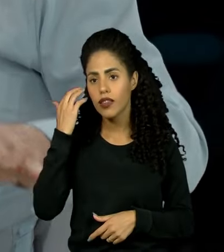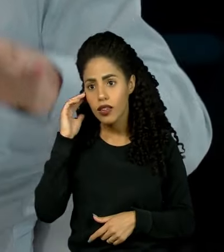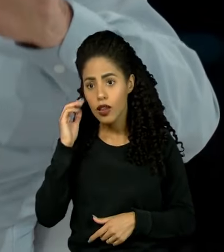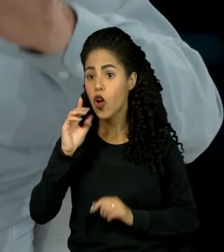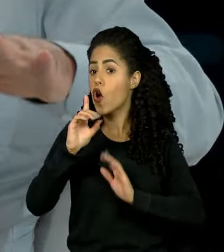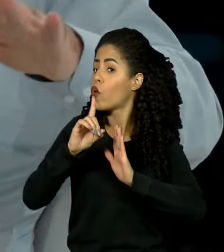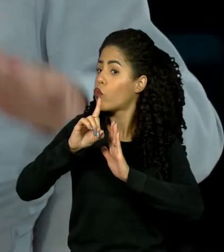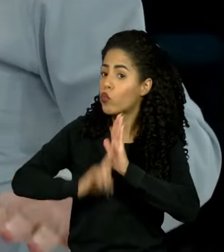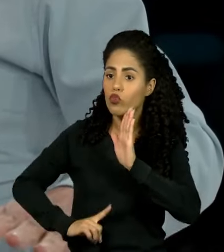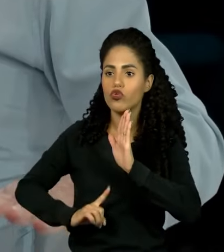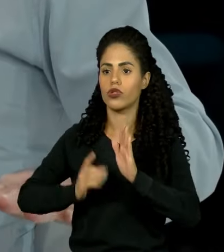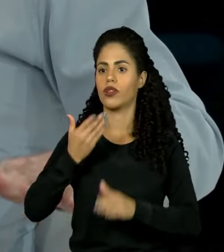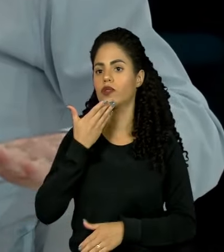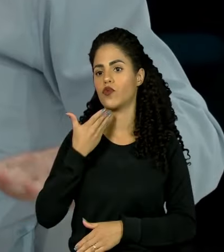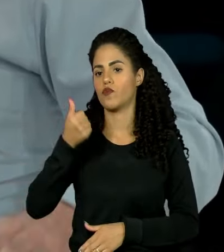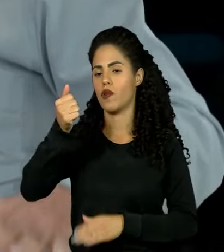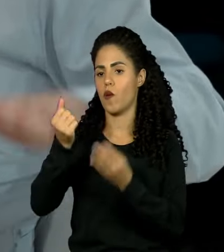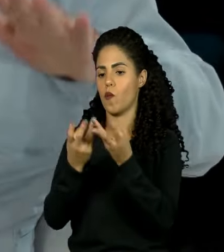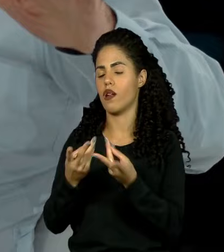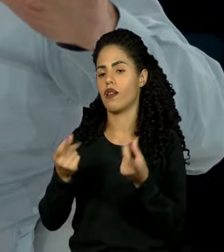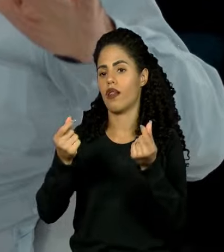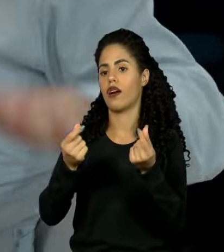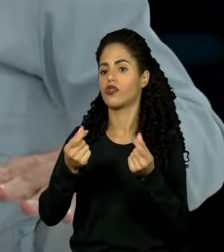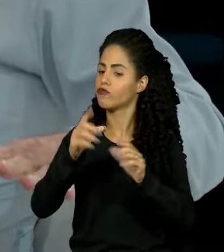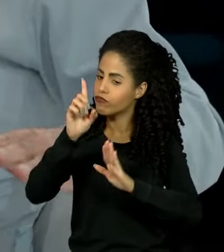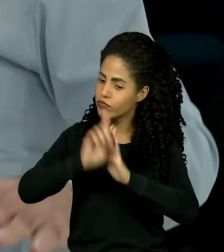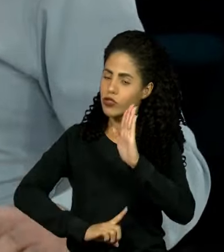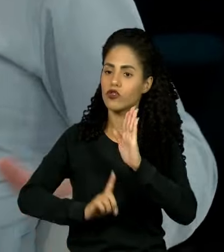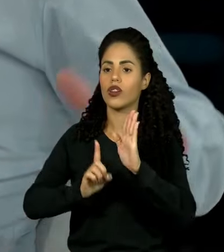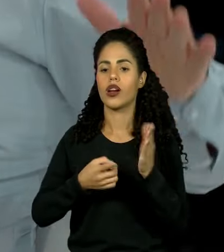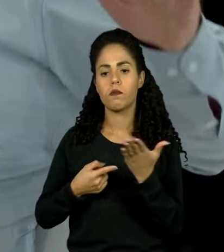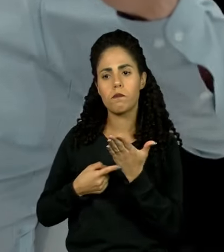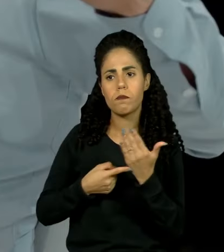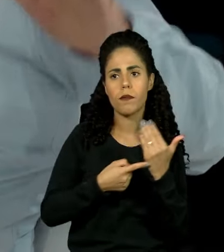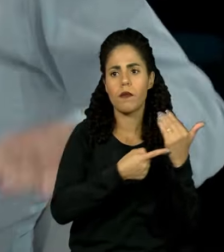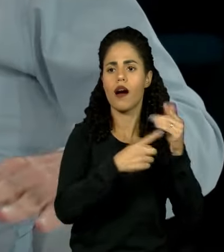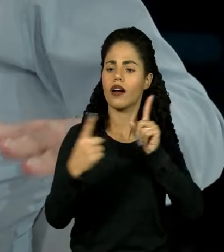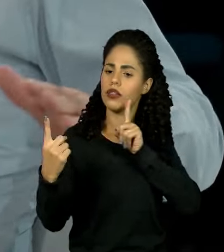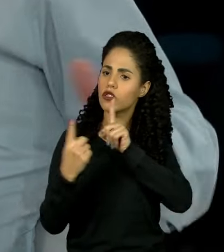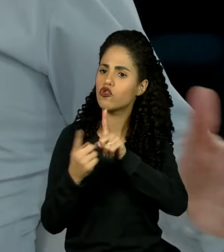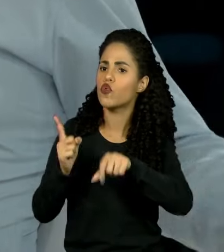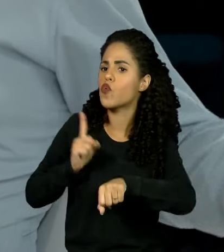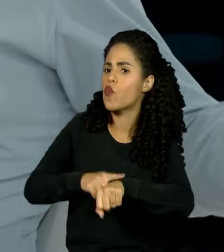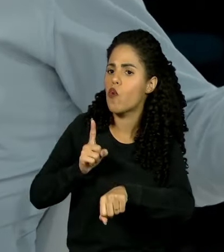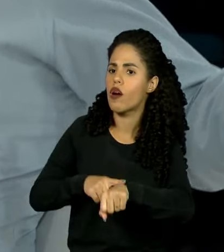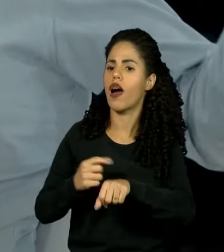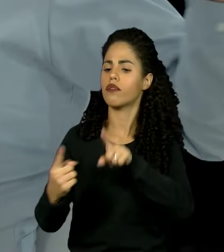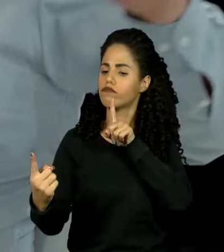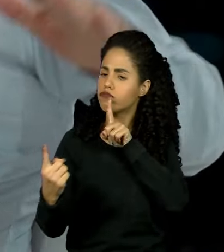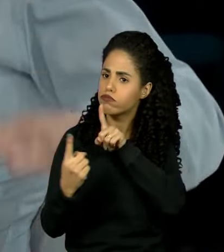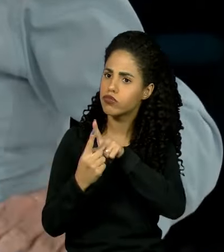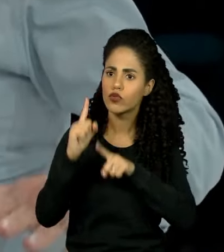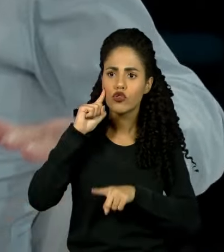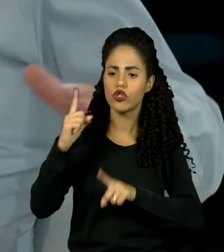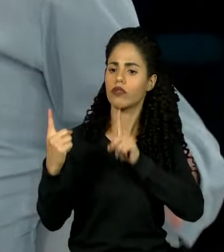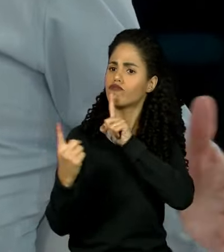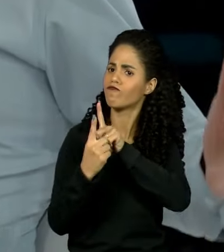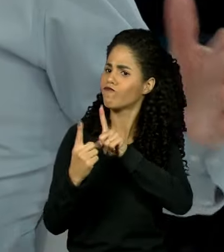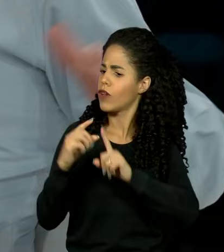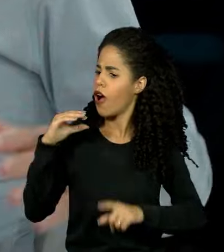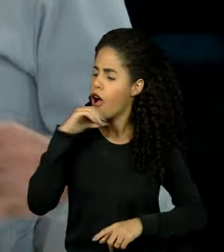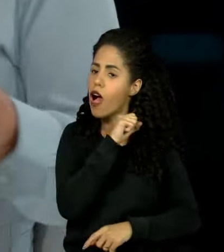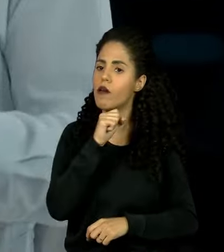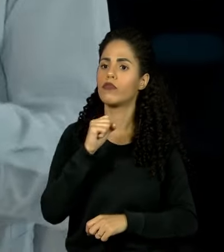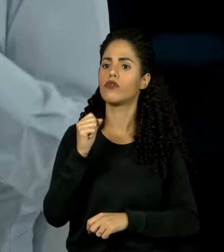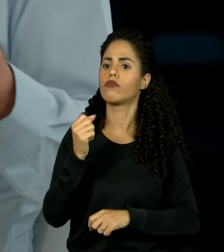têm direito ao melhor Elas têm direito aos melhores equipamentos a serem atendidas no horário a serem atendidas rapidamente a ter